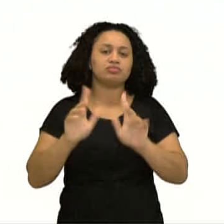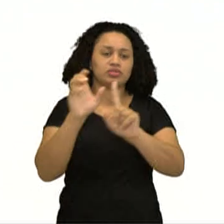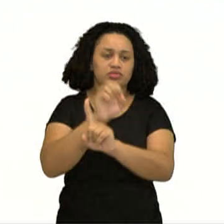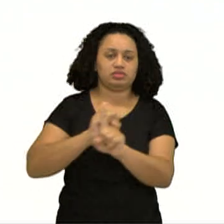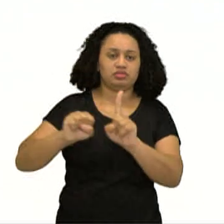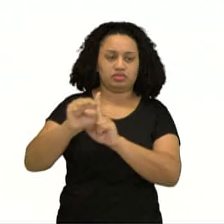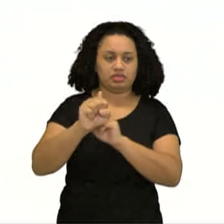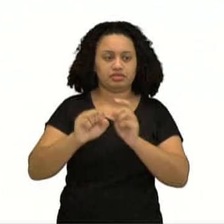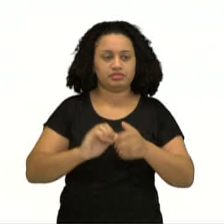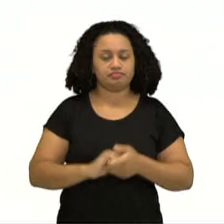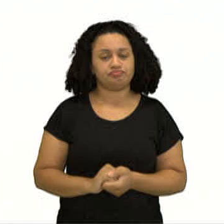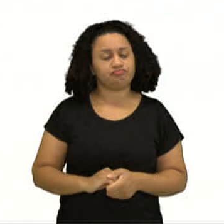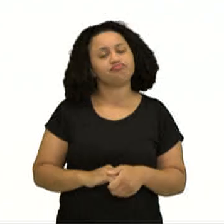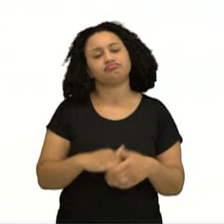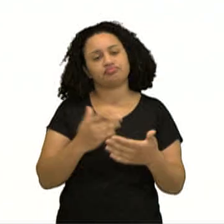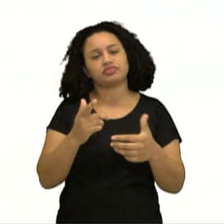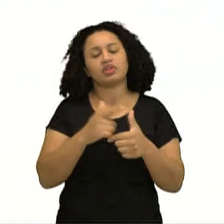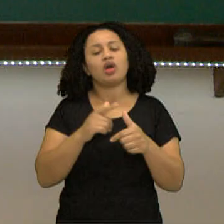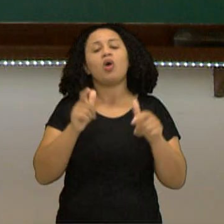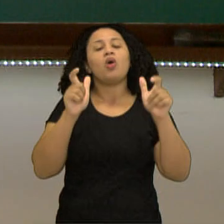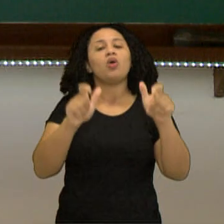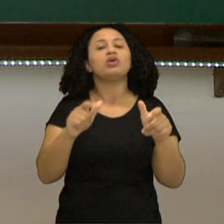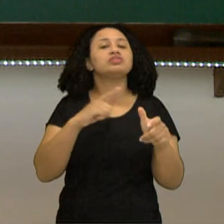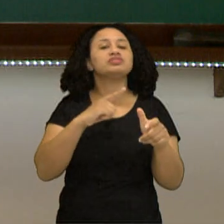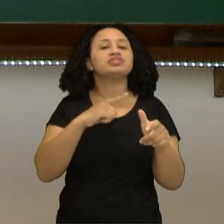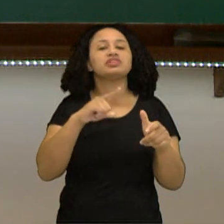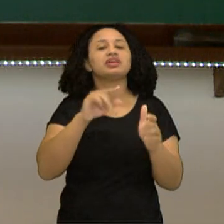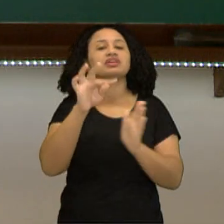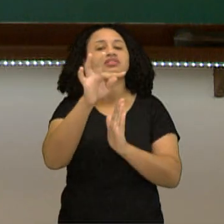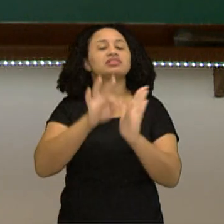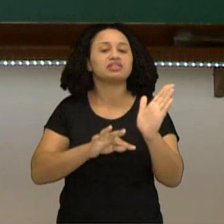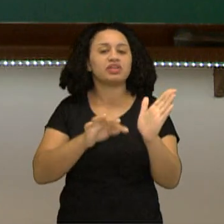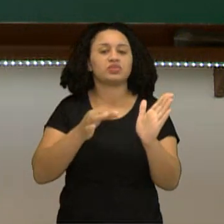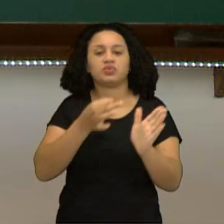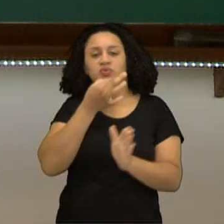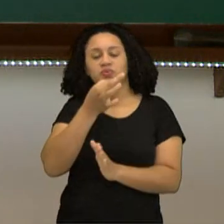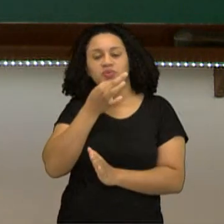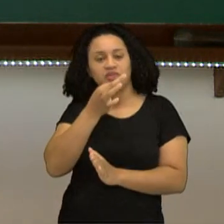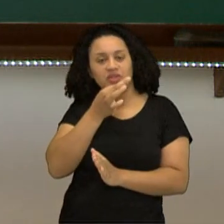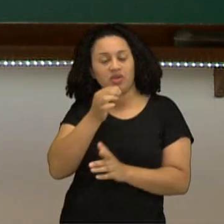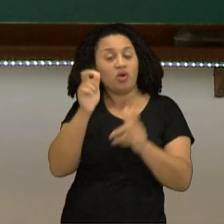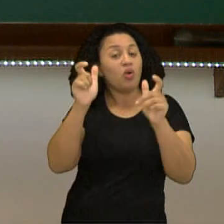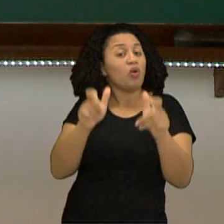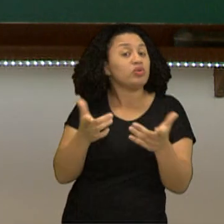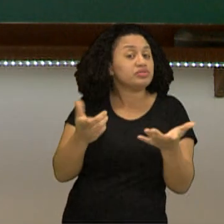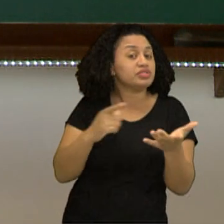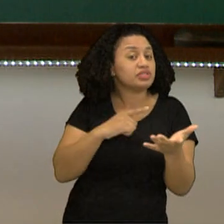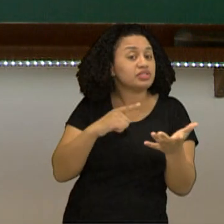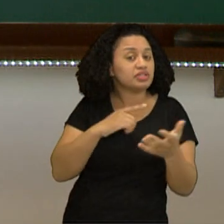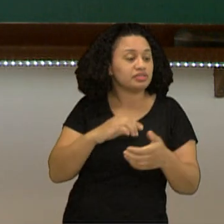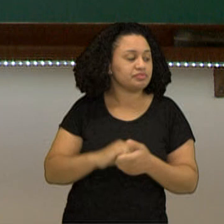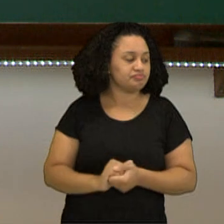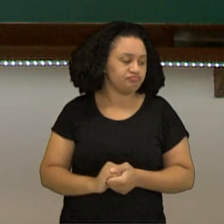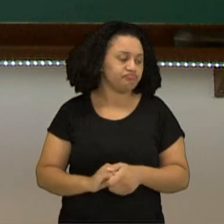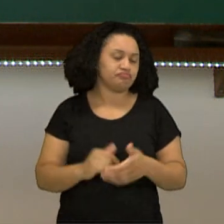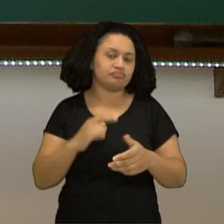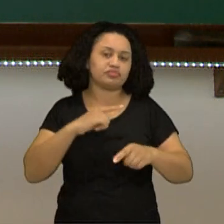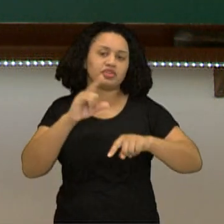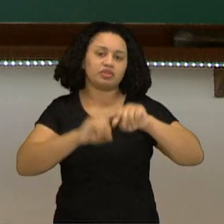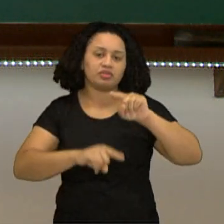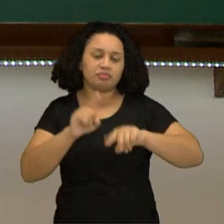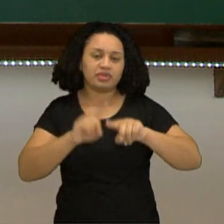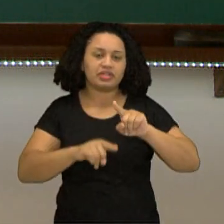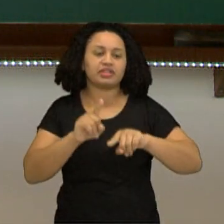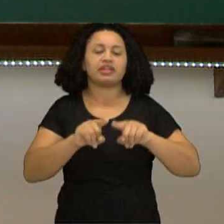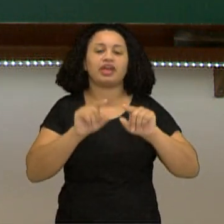sociedade. Primeiramente, onde encontramos os textos de opinião, os artigos de opinião? Então, o material